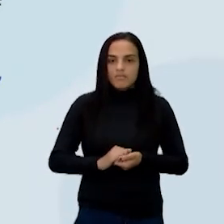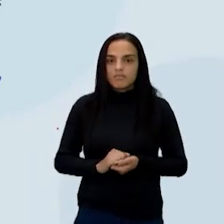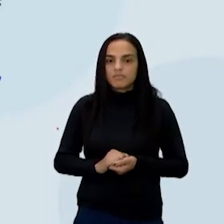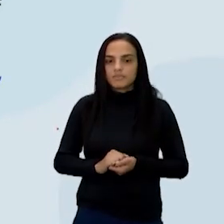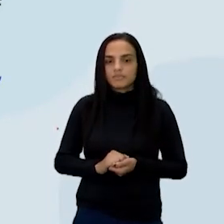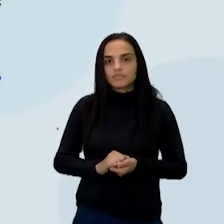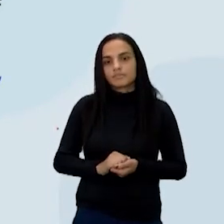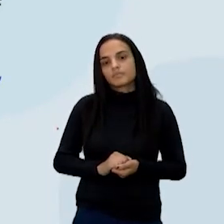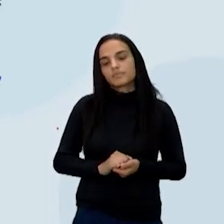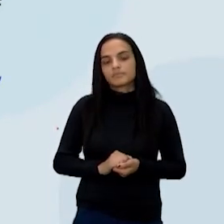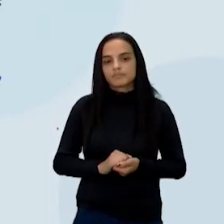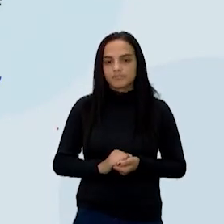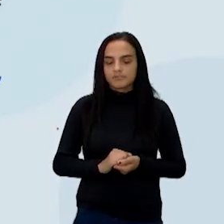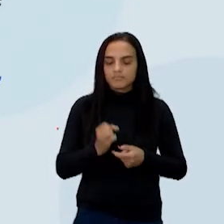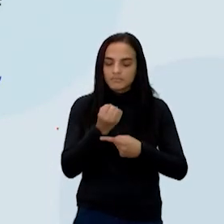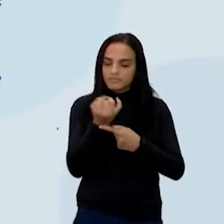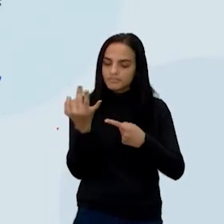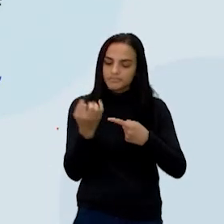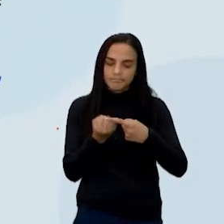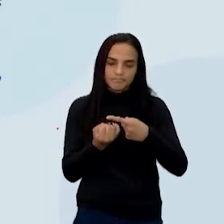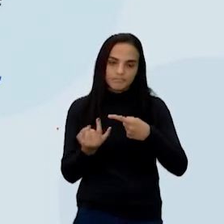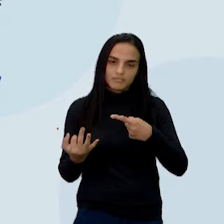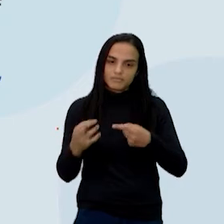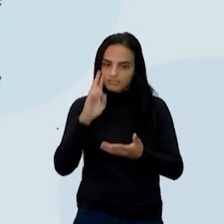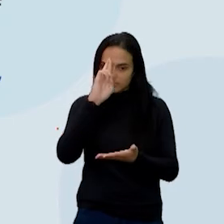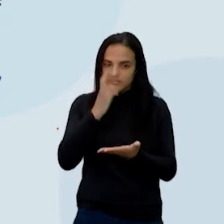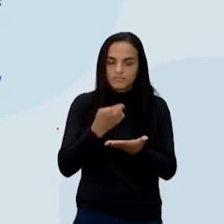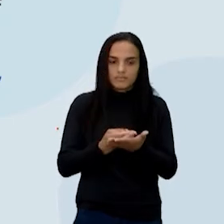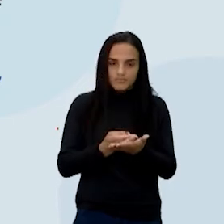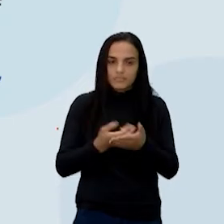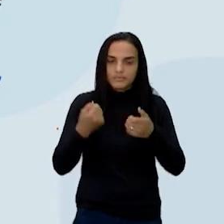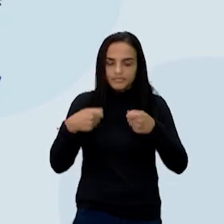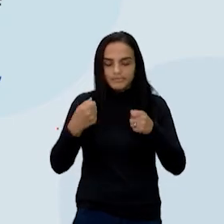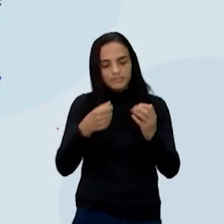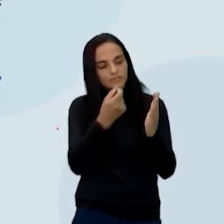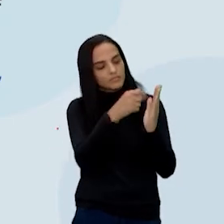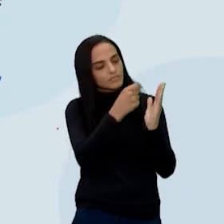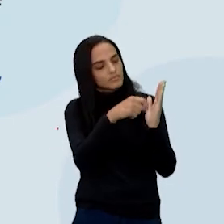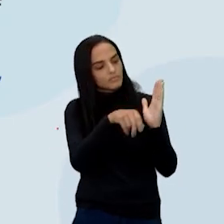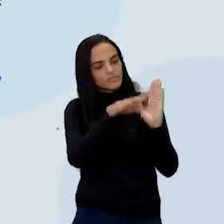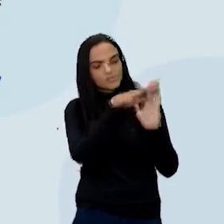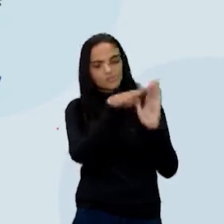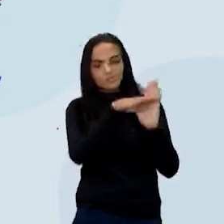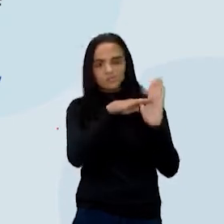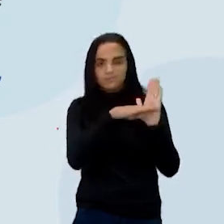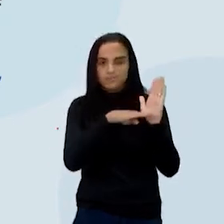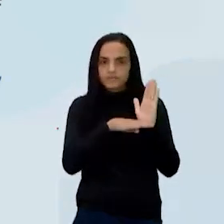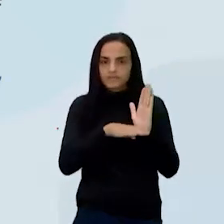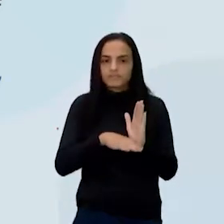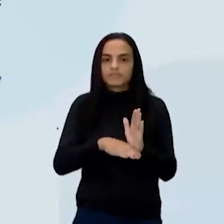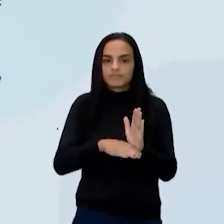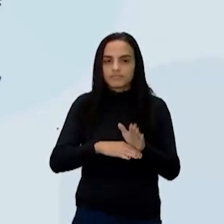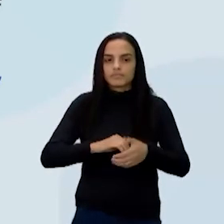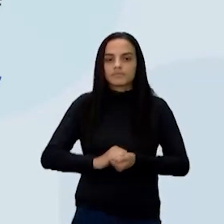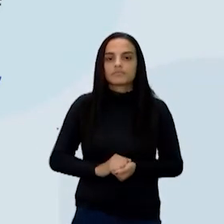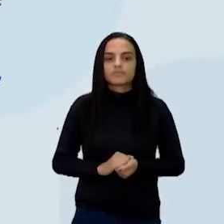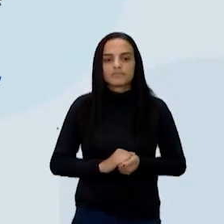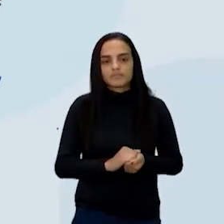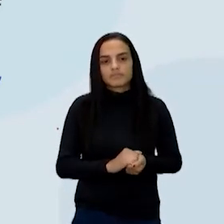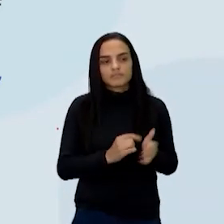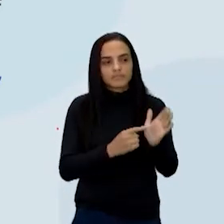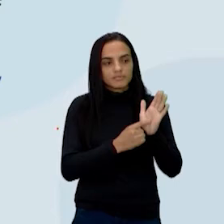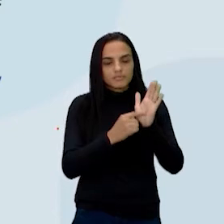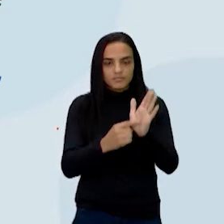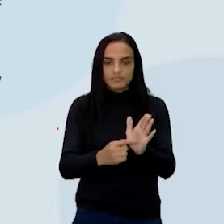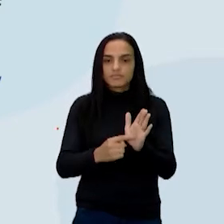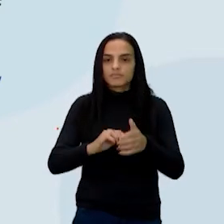escrever a nossa razão, nós temos que escrever na ordem em que esses termos aparecem na sentença, né? Então